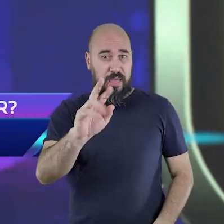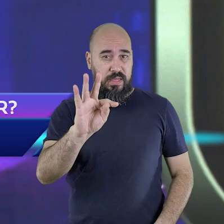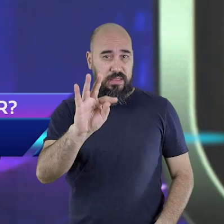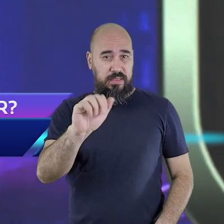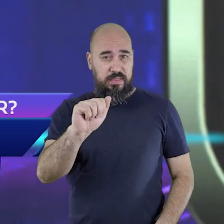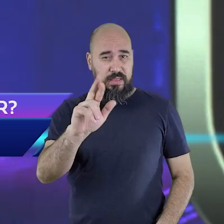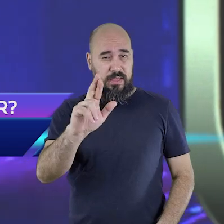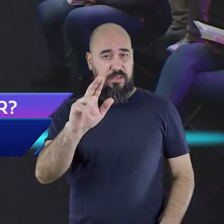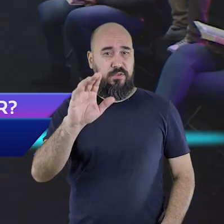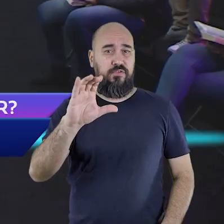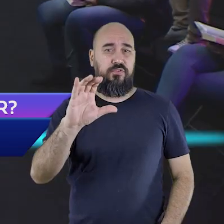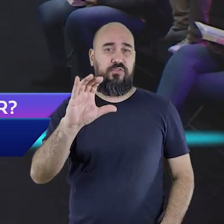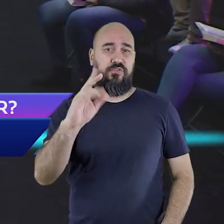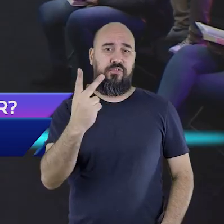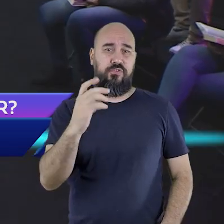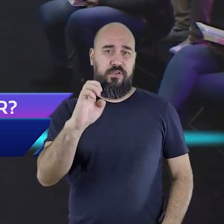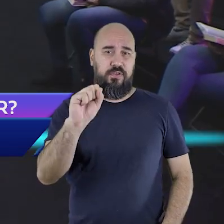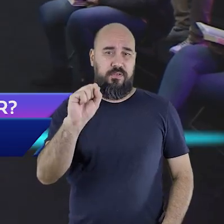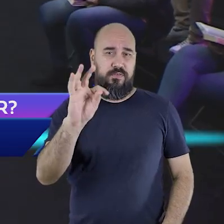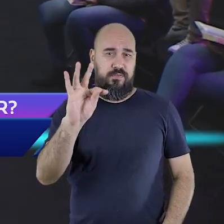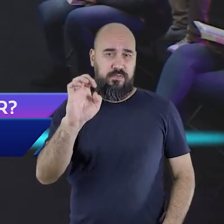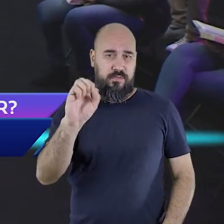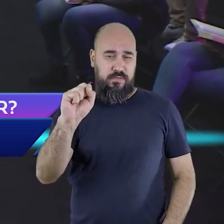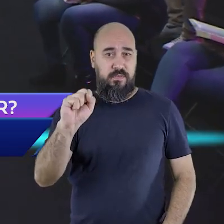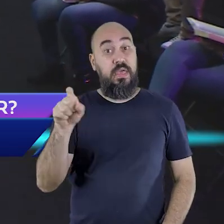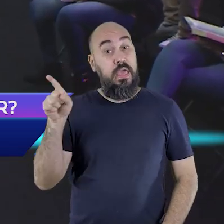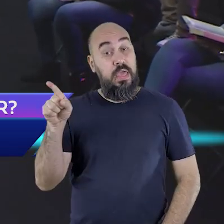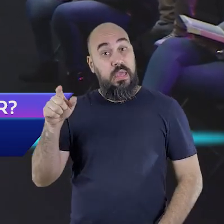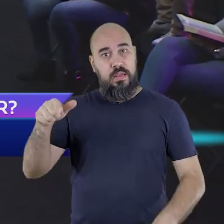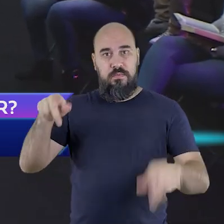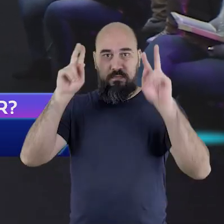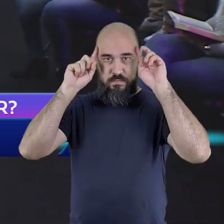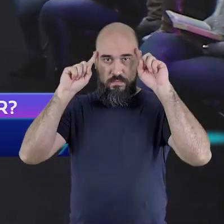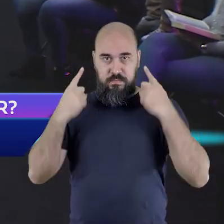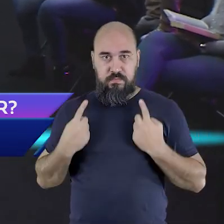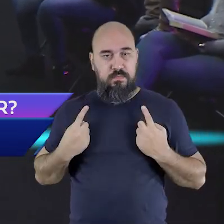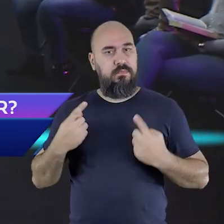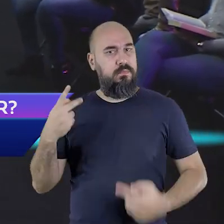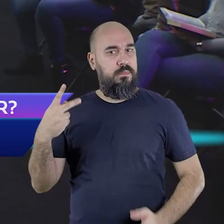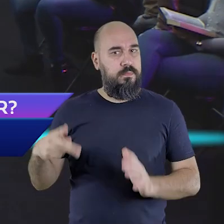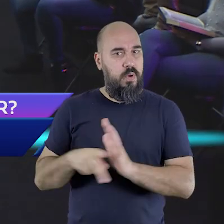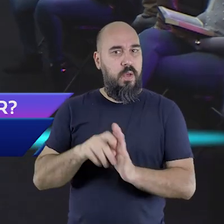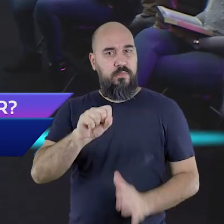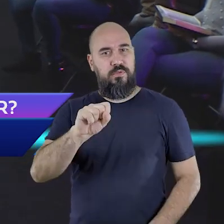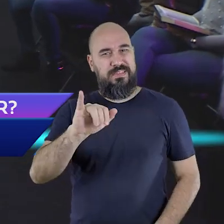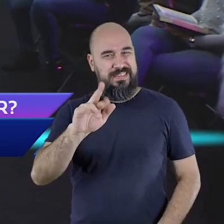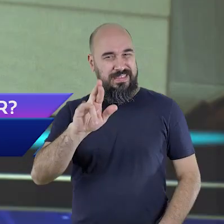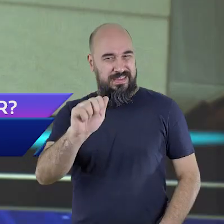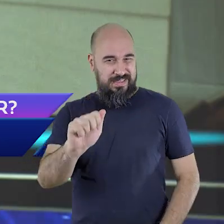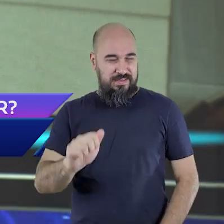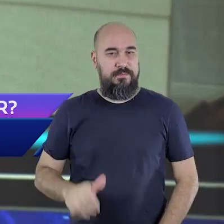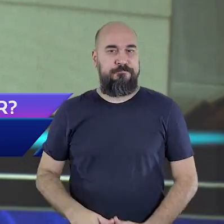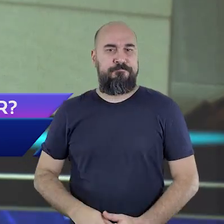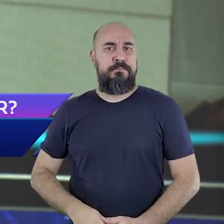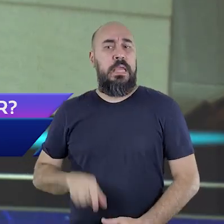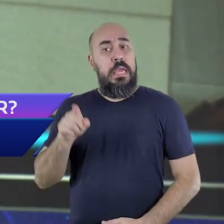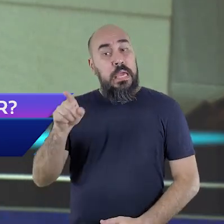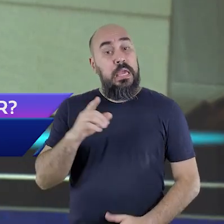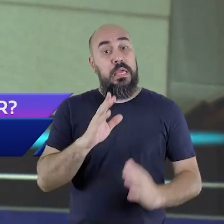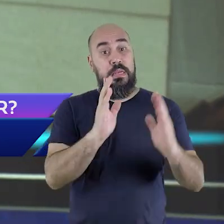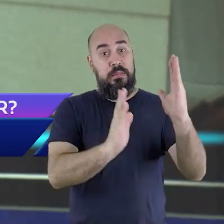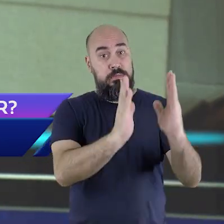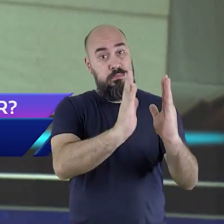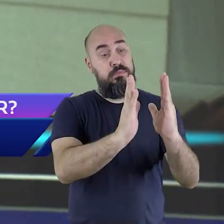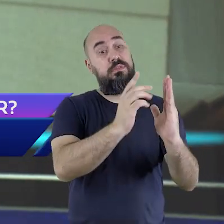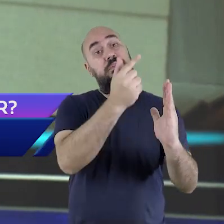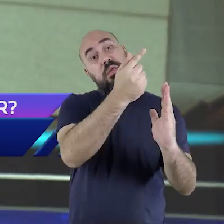a.C. As primeiras 7 semanas representam 49 anos, que é o primeiro